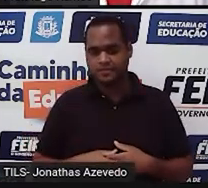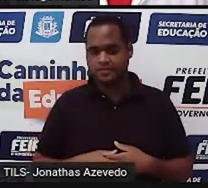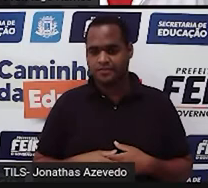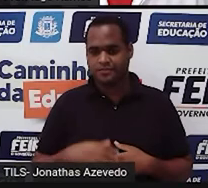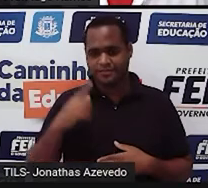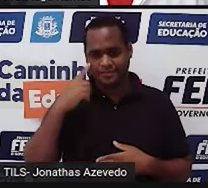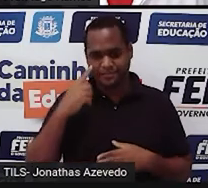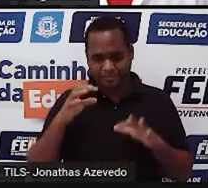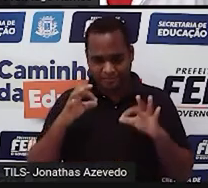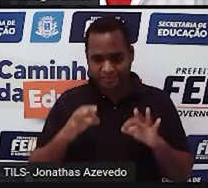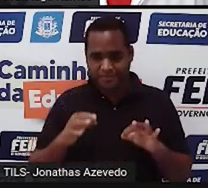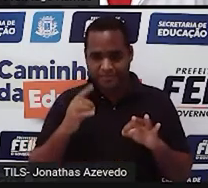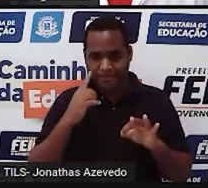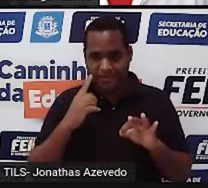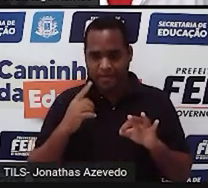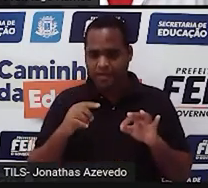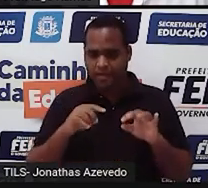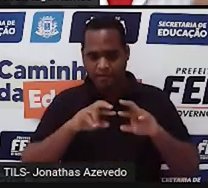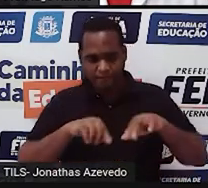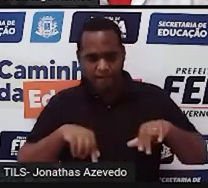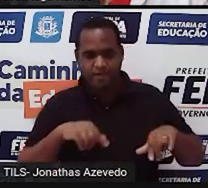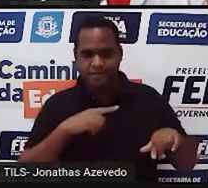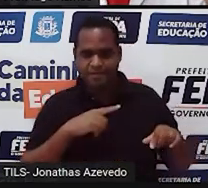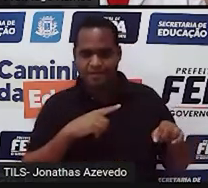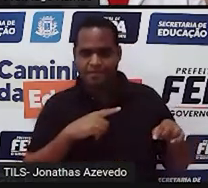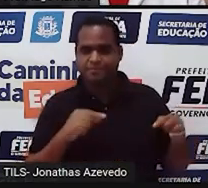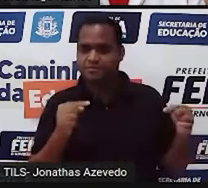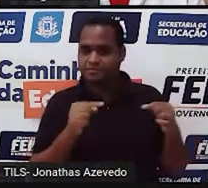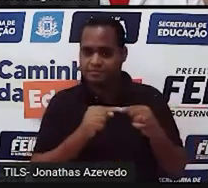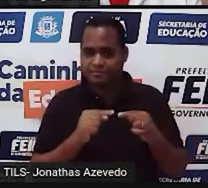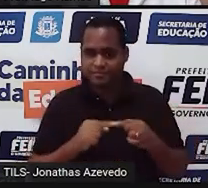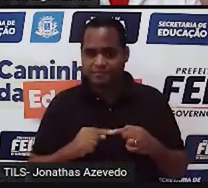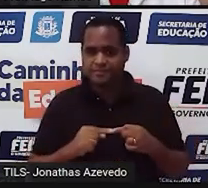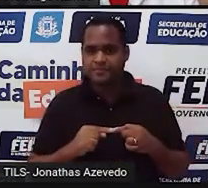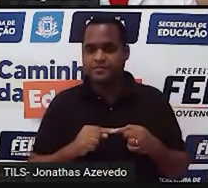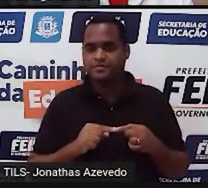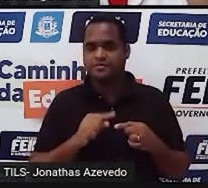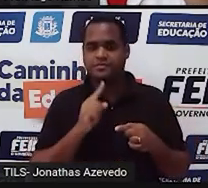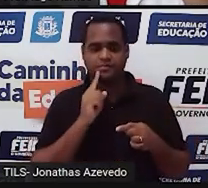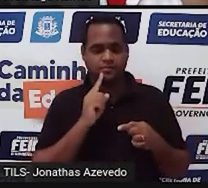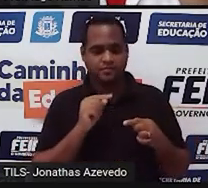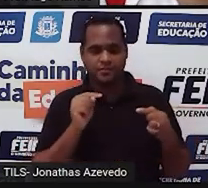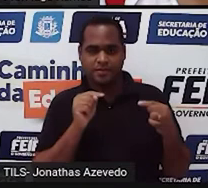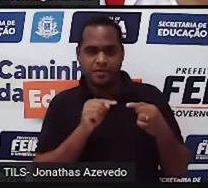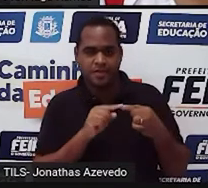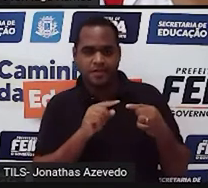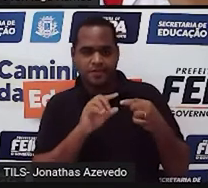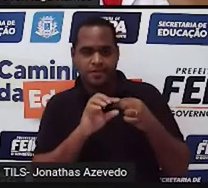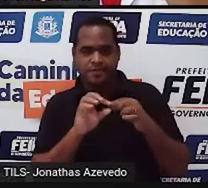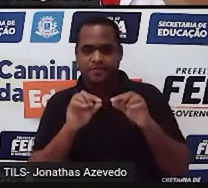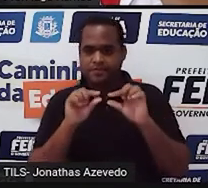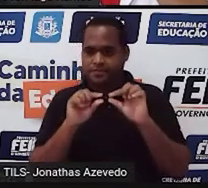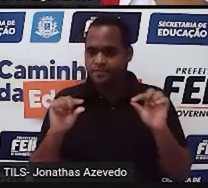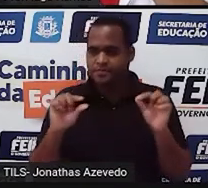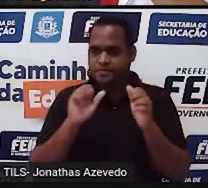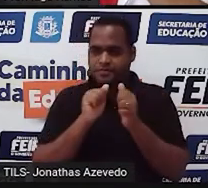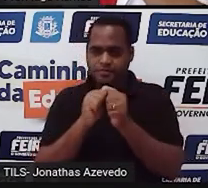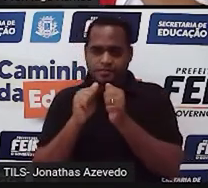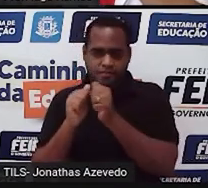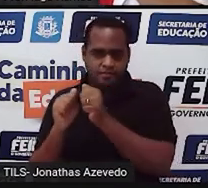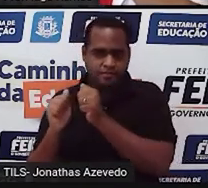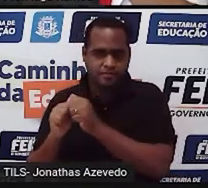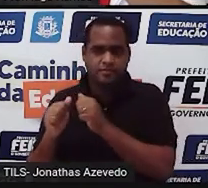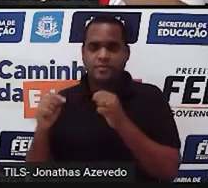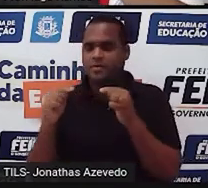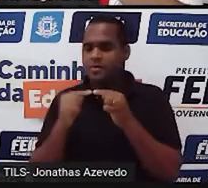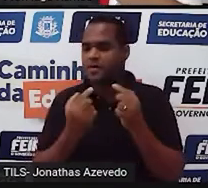a reta é você pegar infinitos pontos e colocando um do lado do outro numa